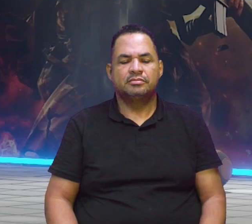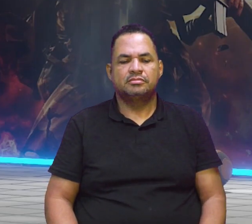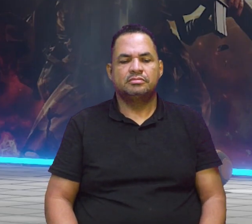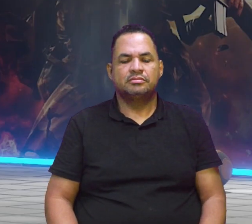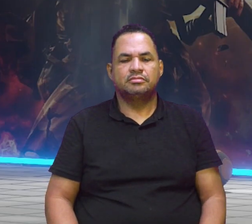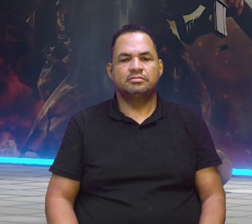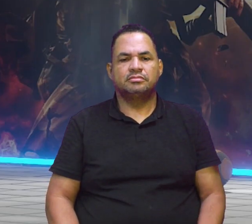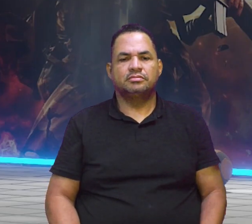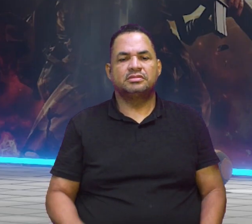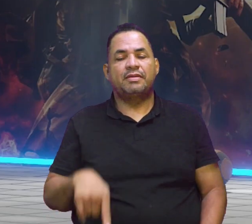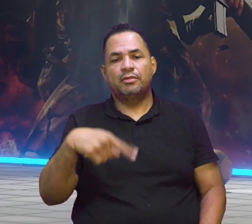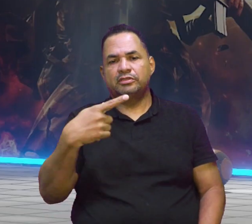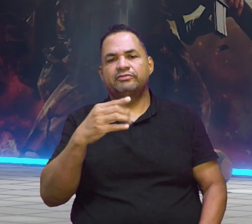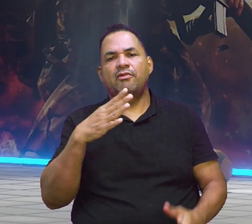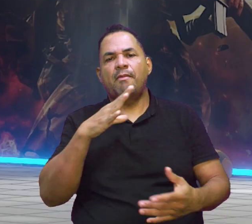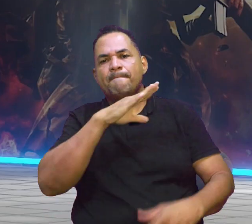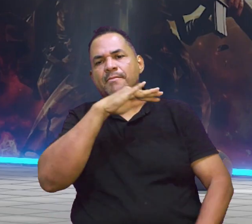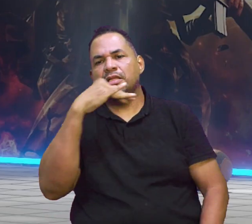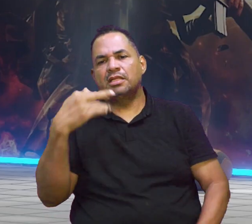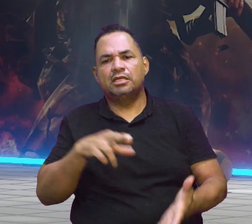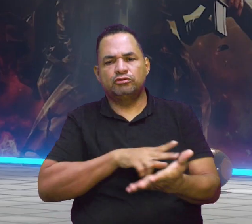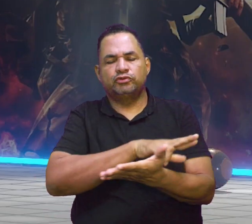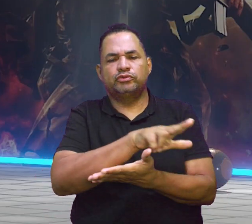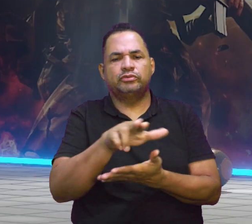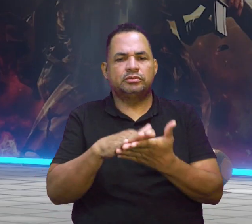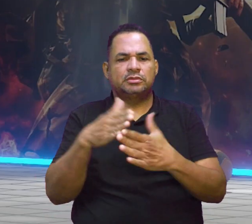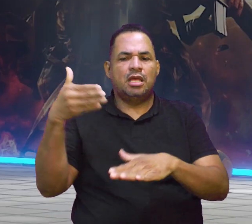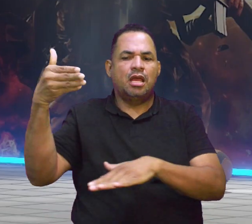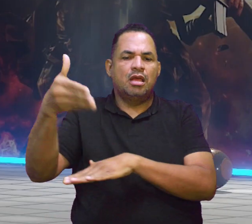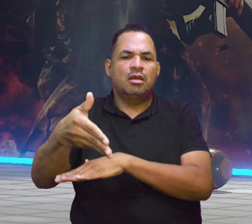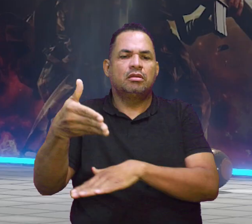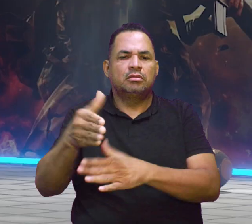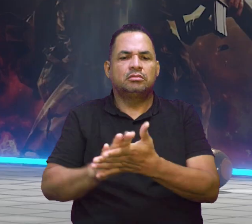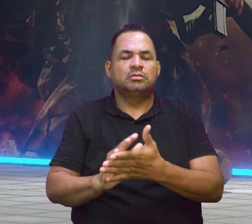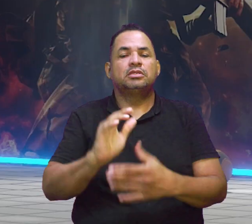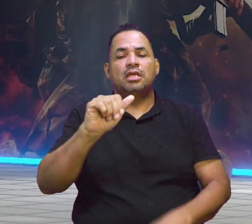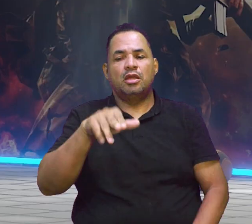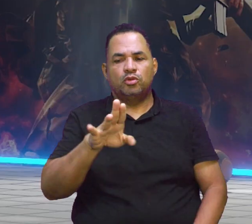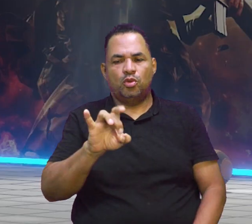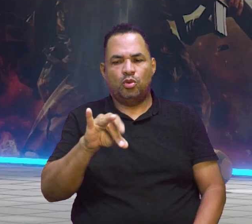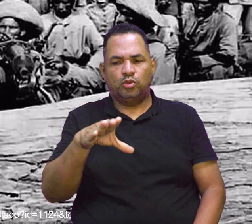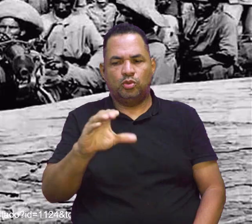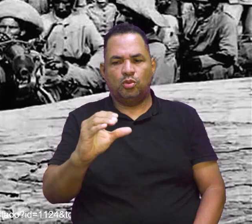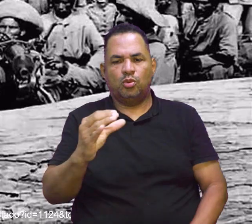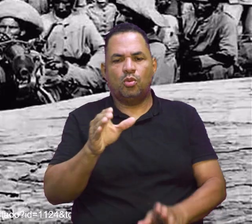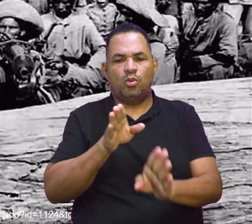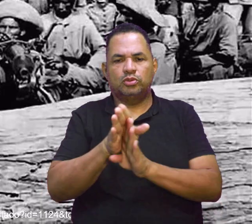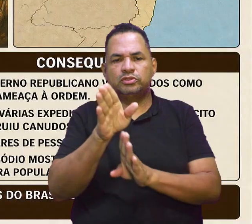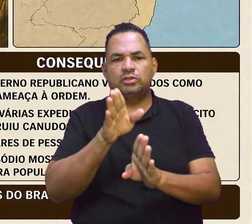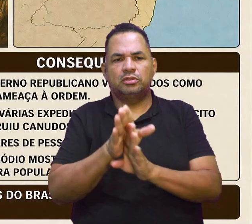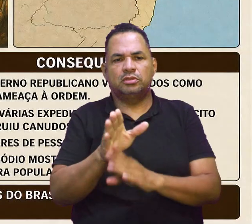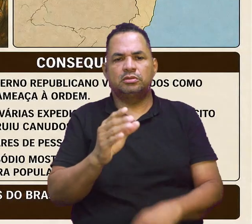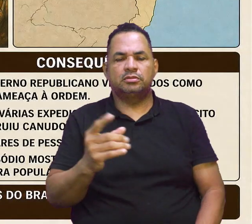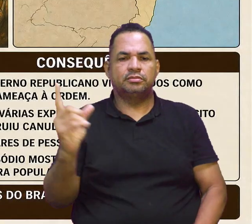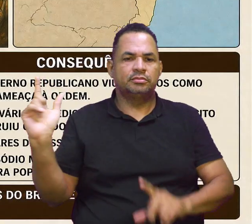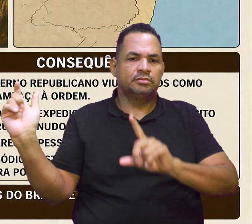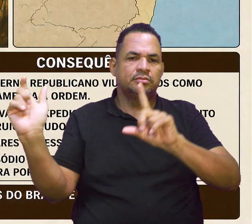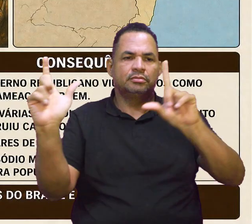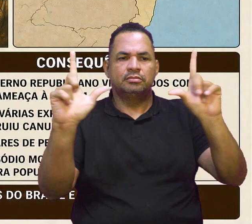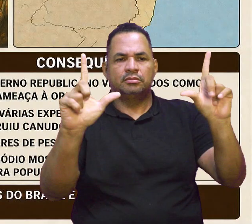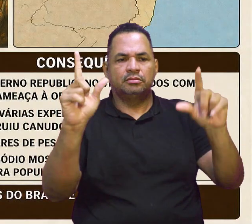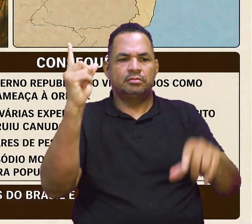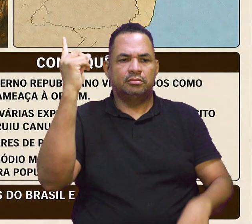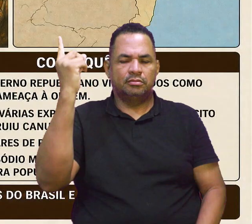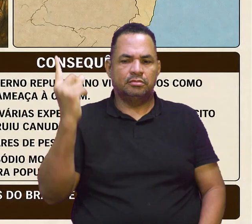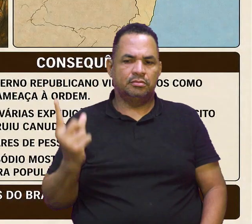matar muitas pessoas, inclusive o Antônio Conselheiro, certo? Na tela. E